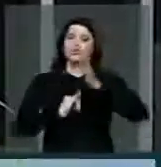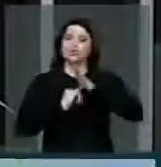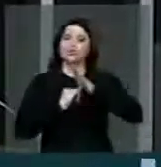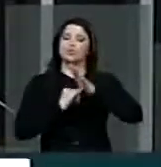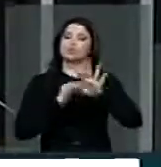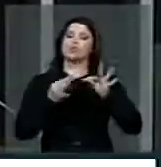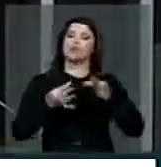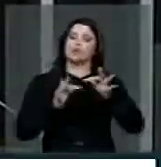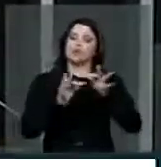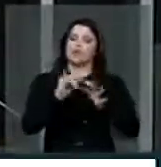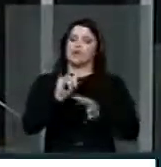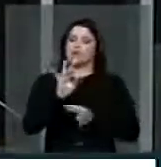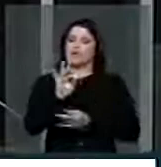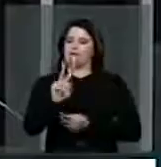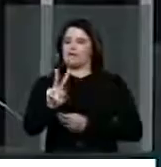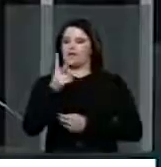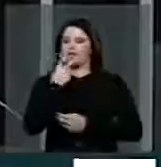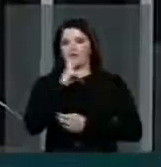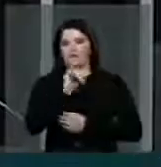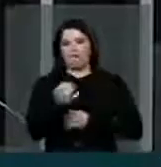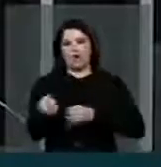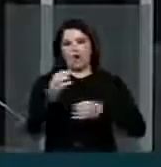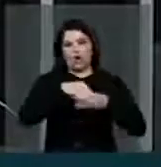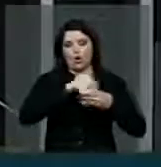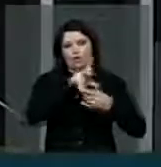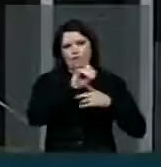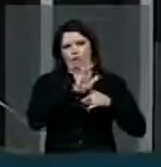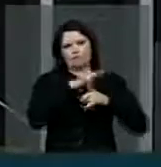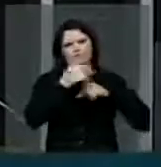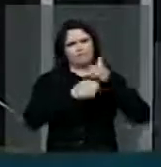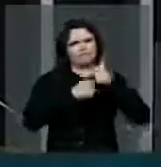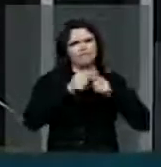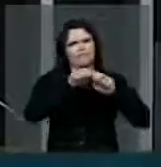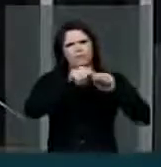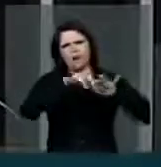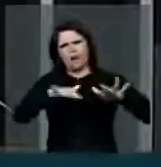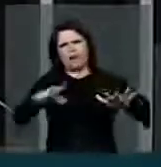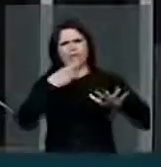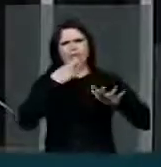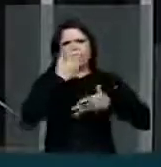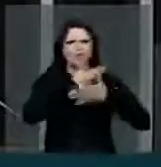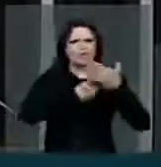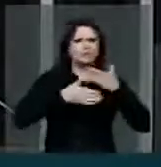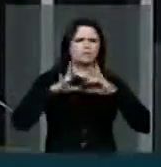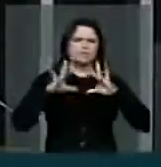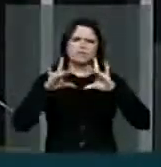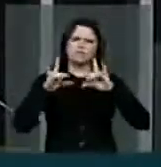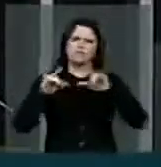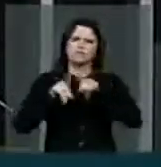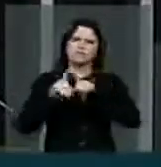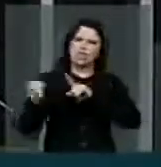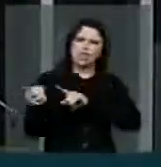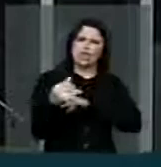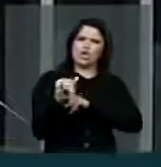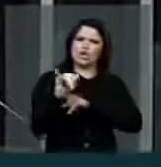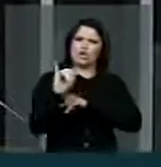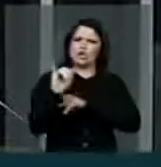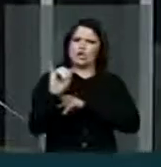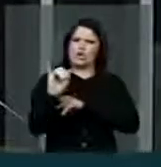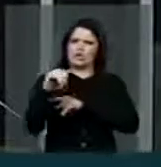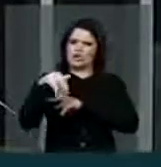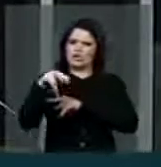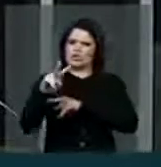Vale, ITV, para ser uma fonte de geração e difusão de conhecimento científico, inovador e